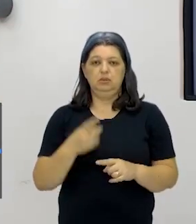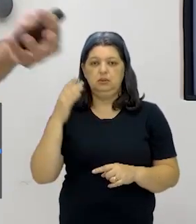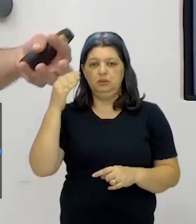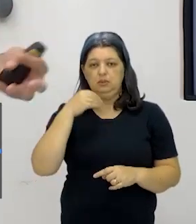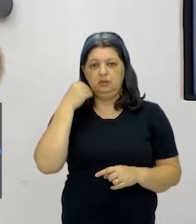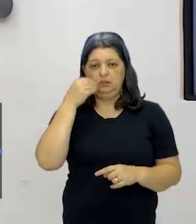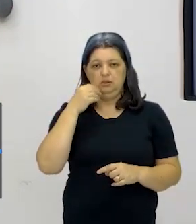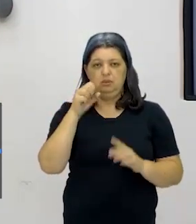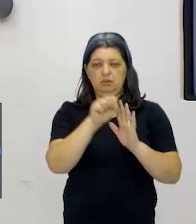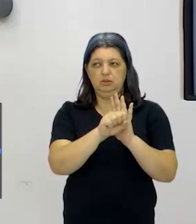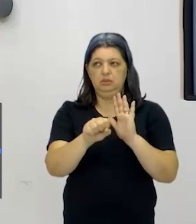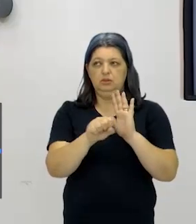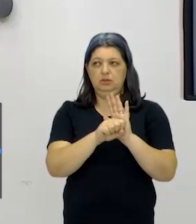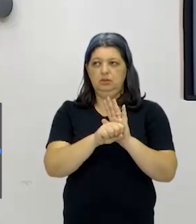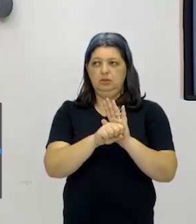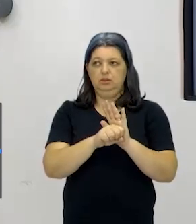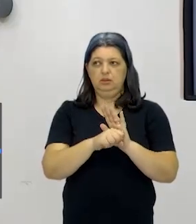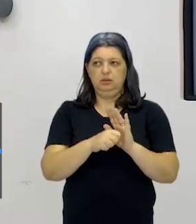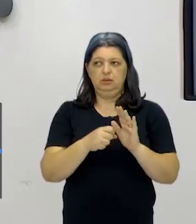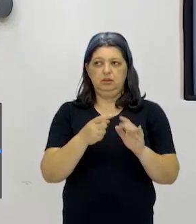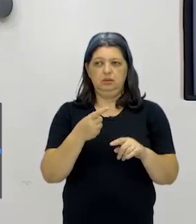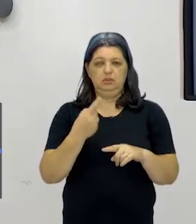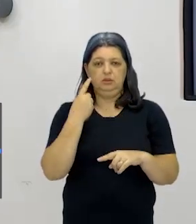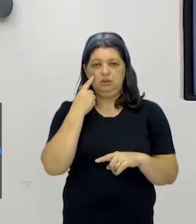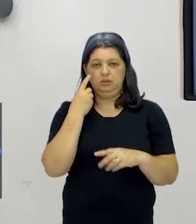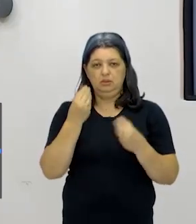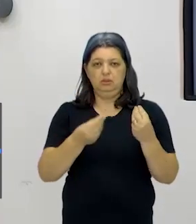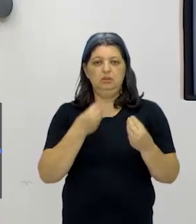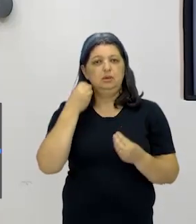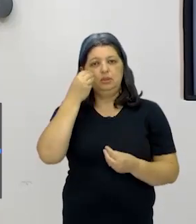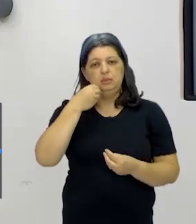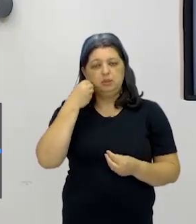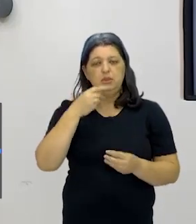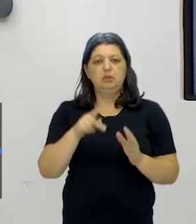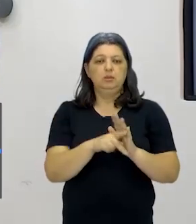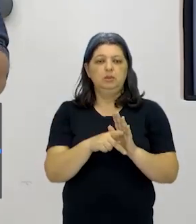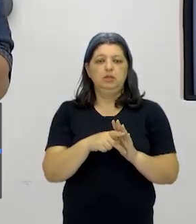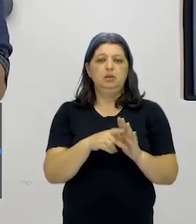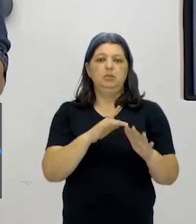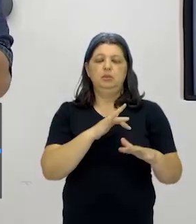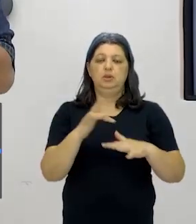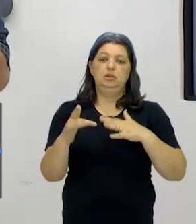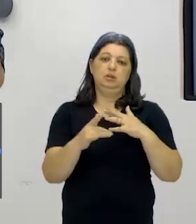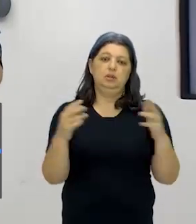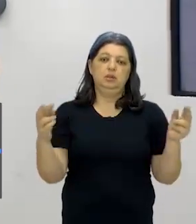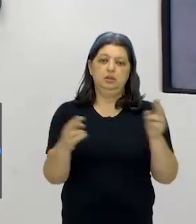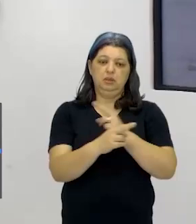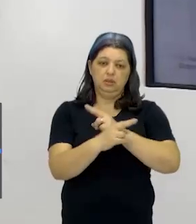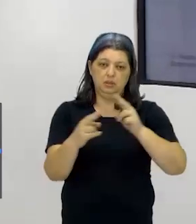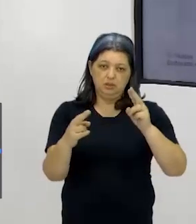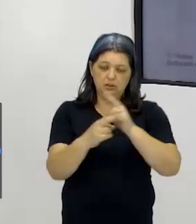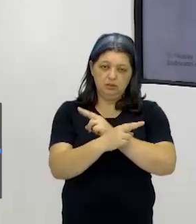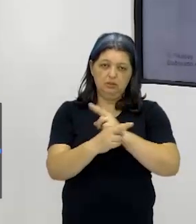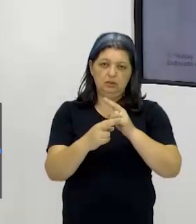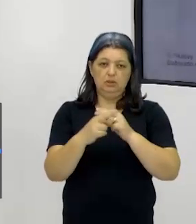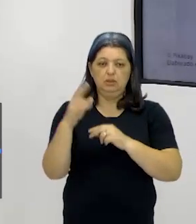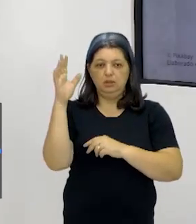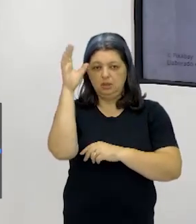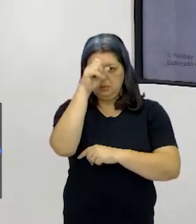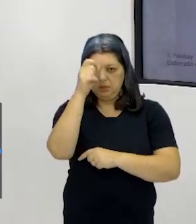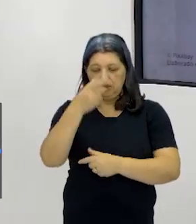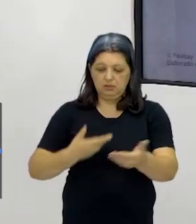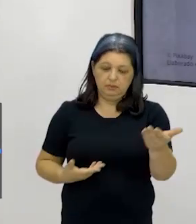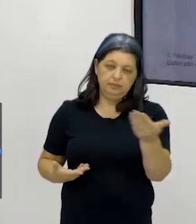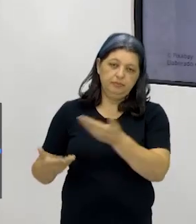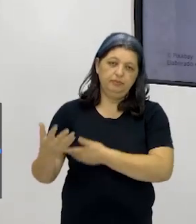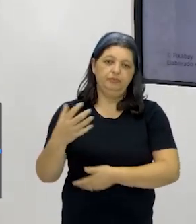nosso século passa por você viver, experimentar as redes sociais, ter relações e aprender a conviver dessa forma, da melhor